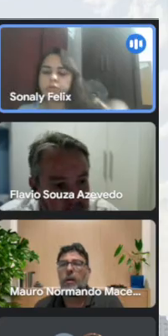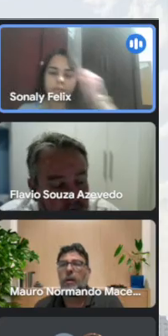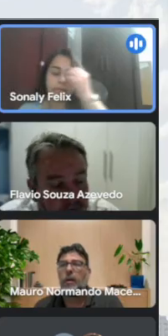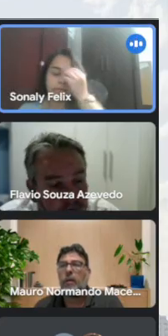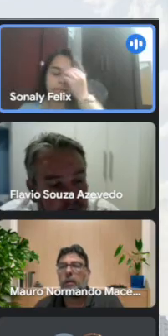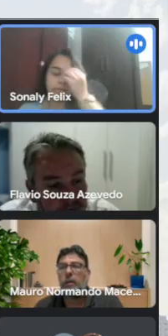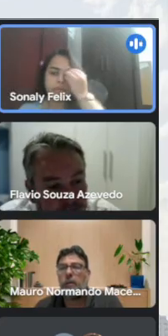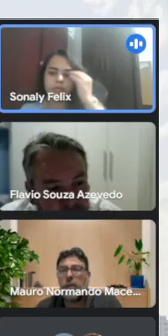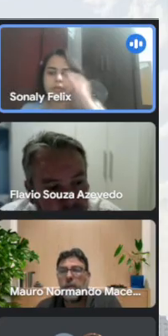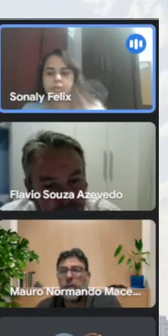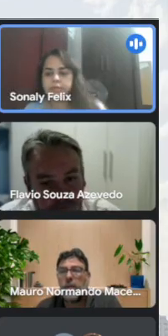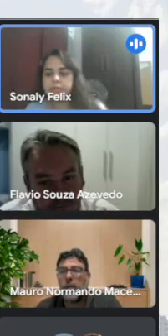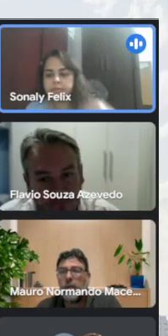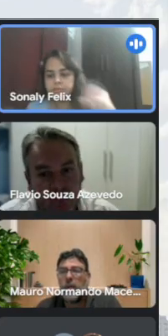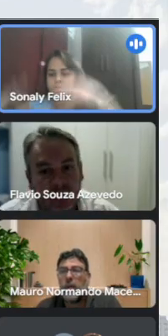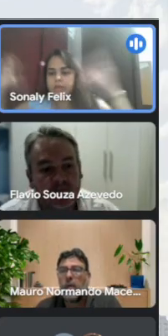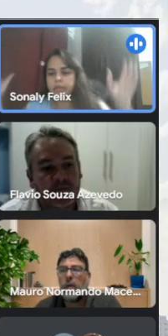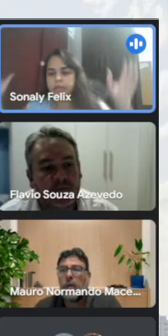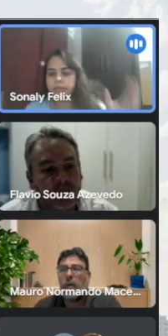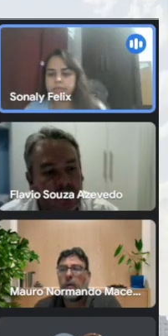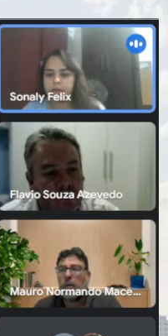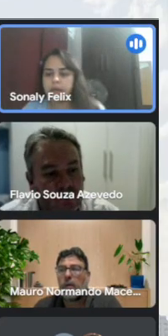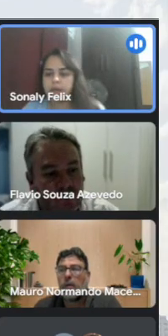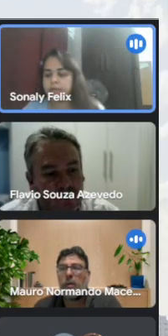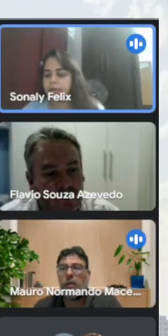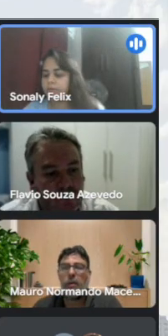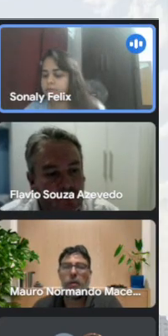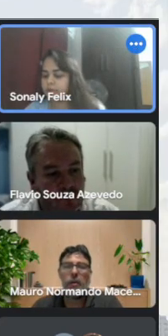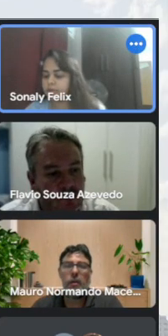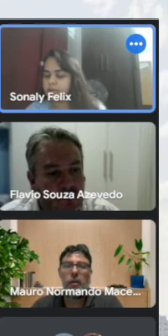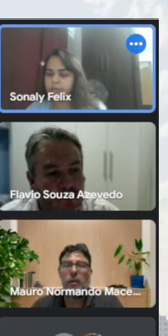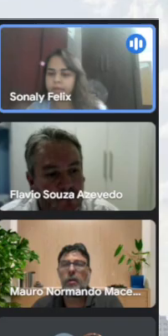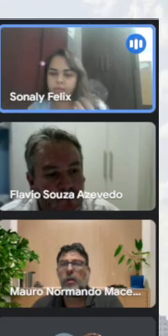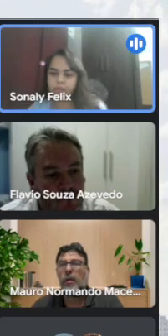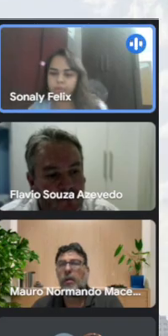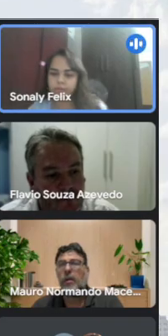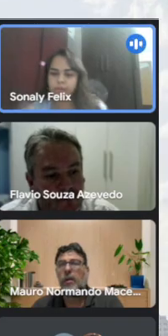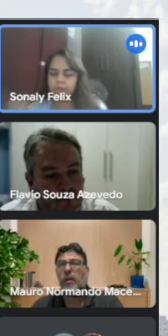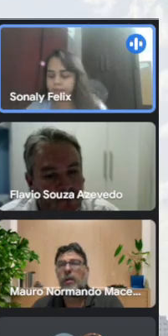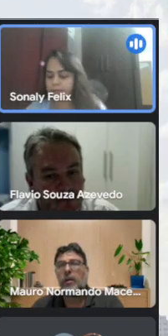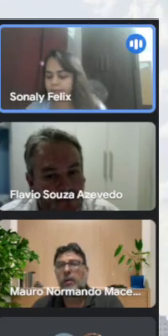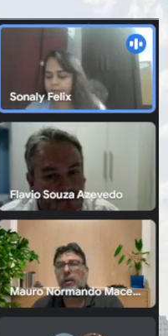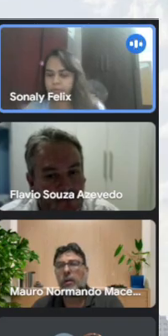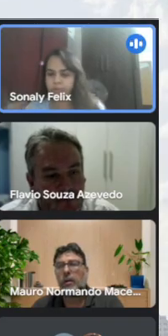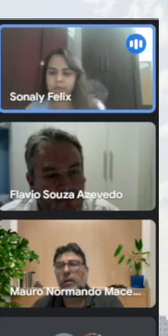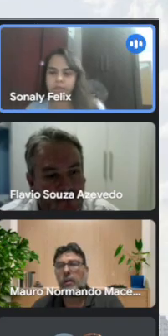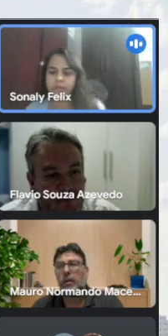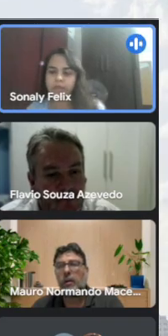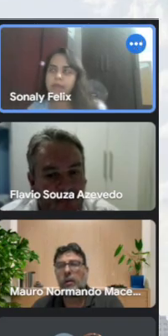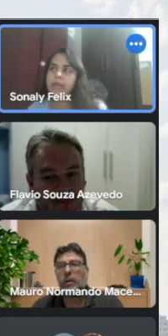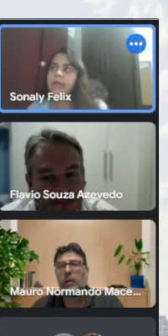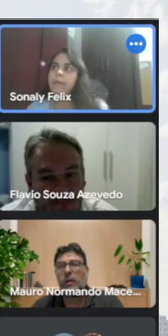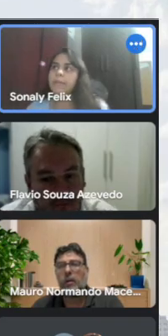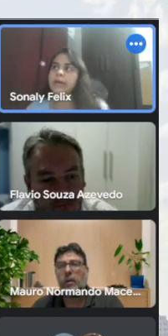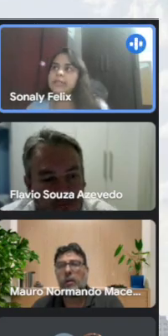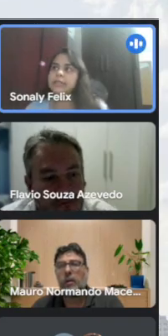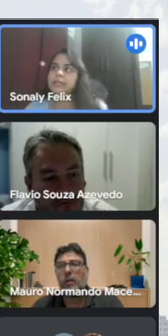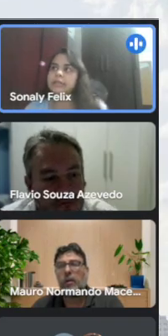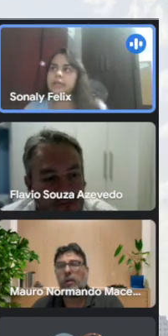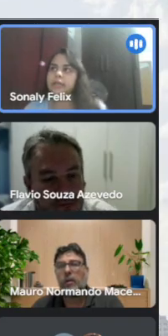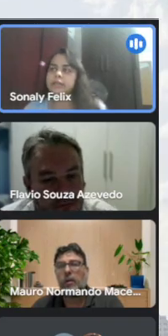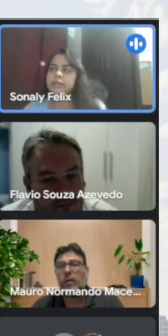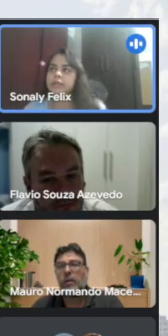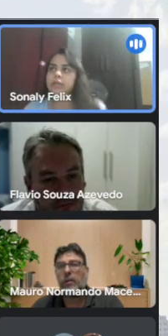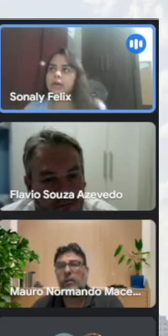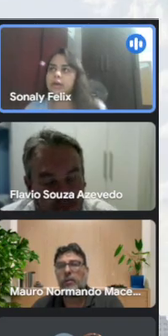com a dúvida, porque você trouxe uns exemplos assim muito em larga escala e tal. Claro, não estou pedindo aqui estudos de caso, né? Mas